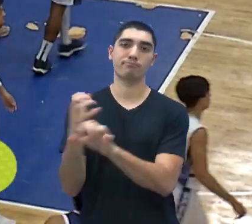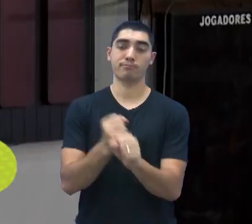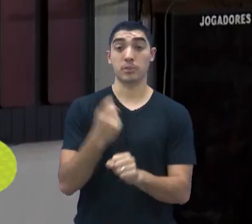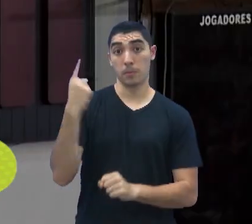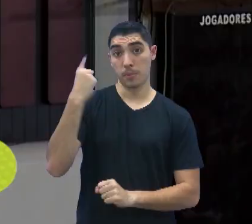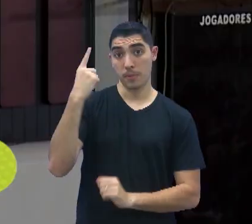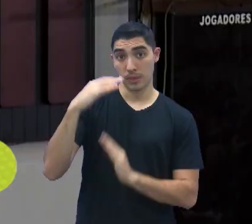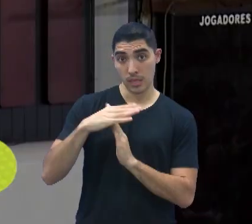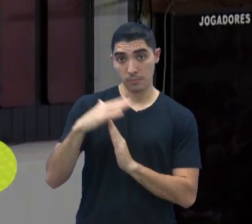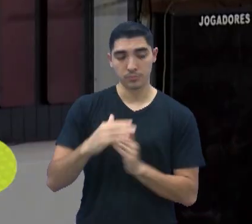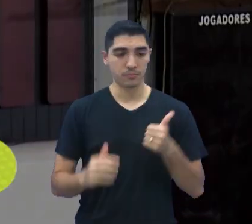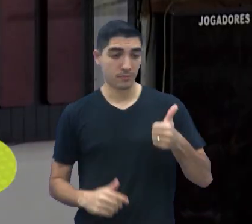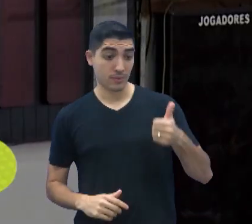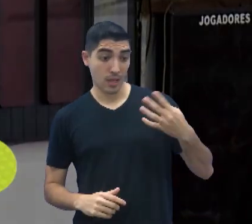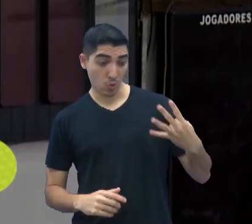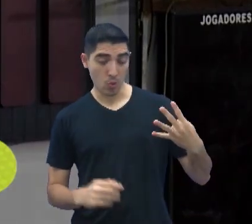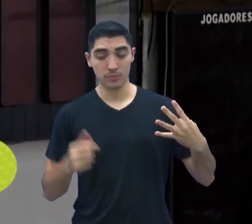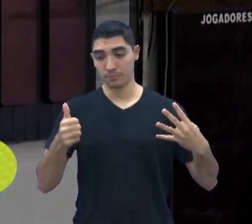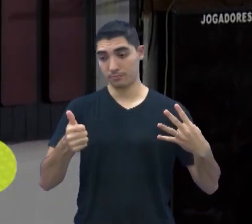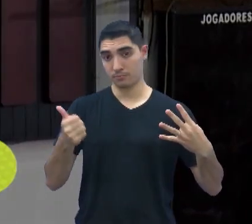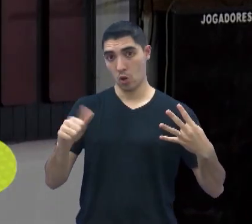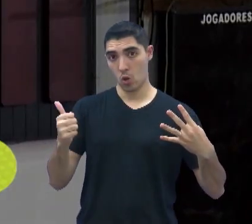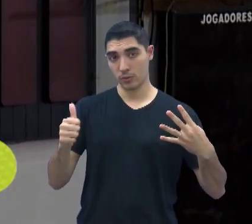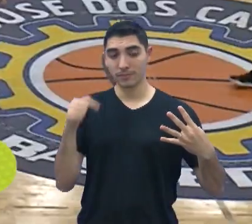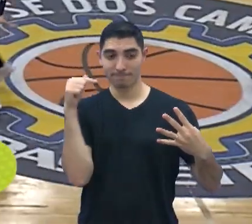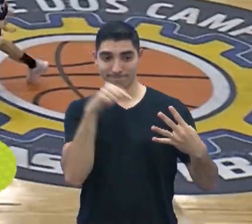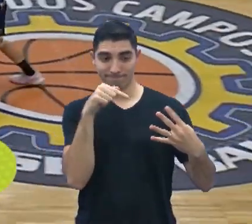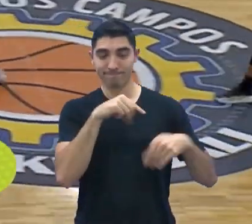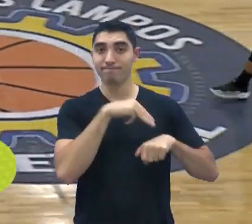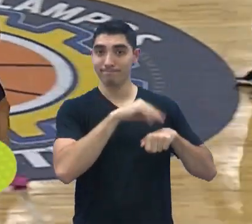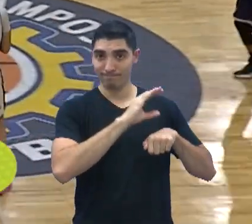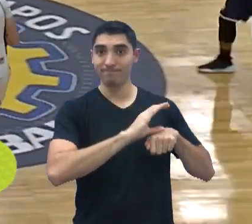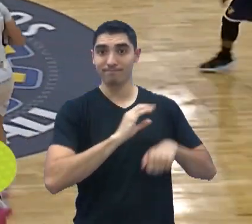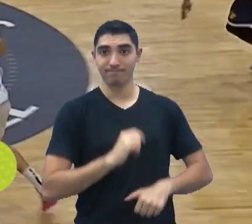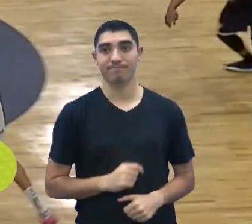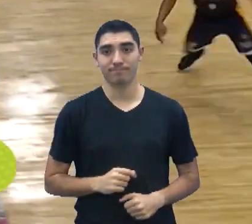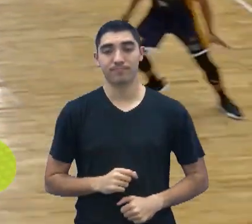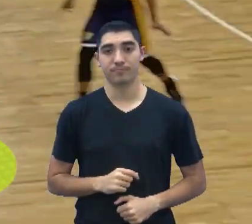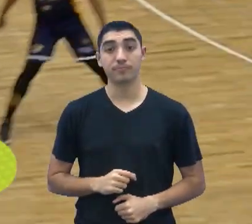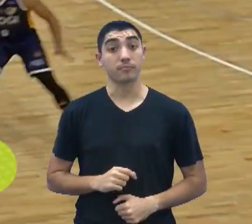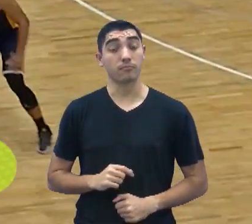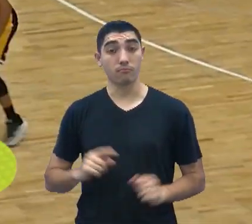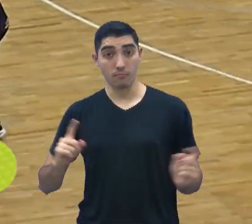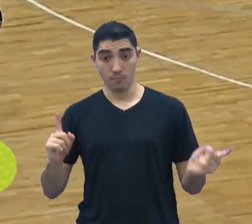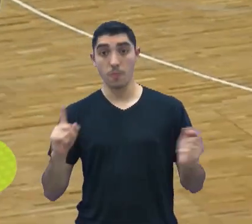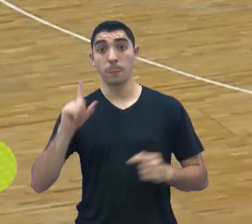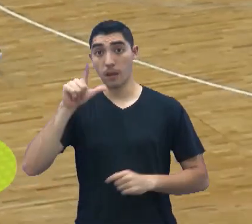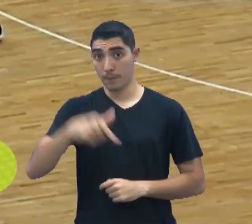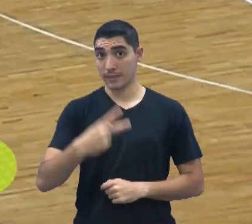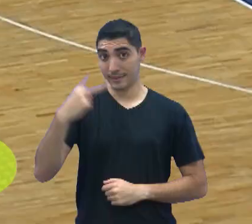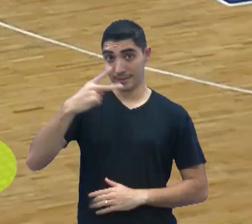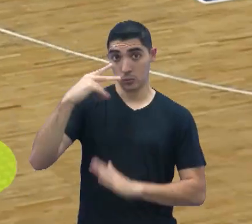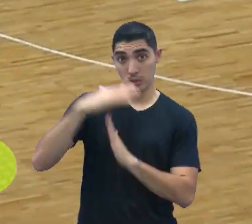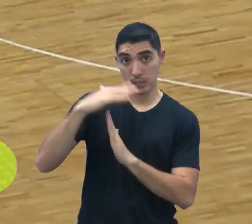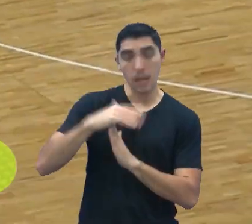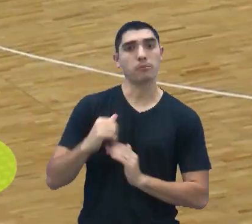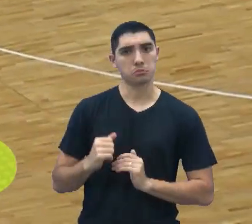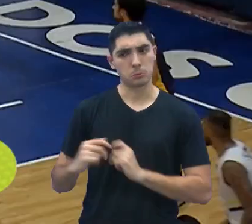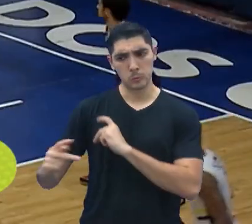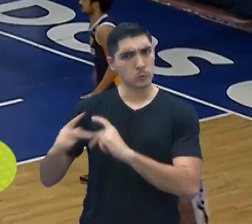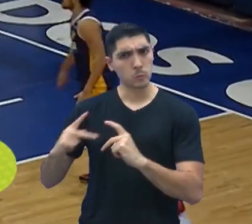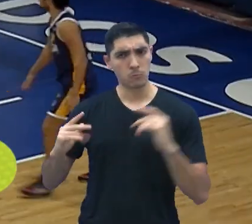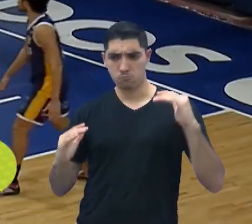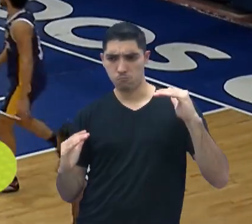vantagem, 14-11 para os visitantes. Já no segundo período, quem começou melhor foi o São